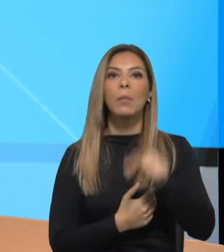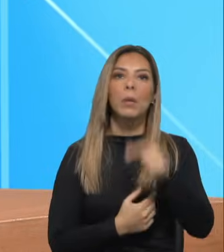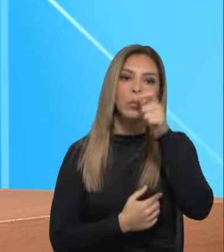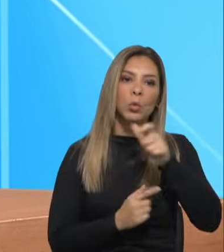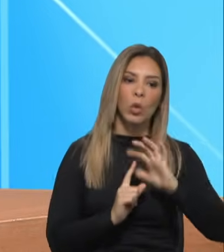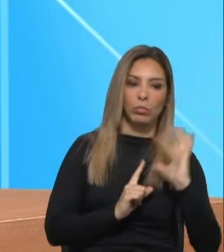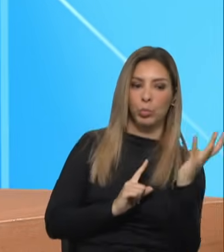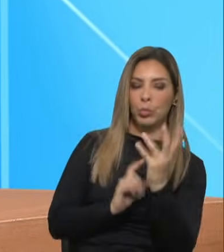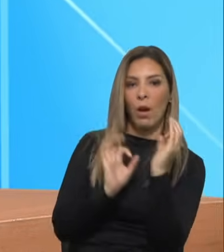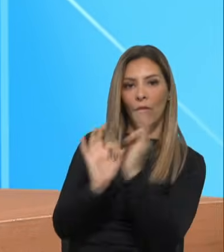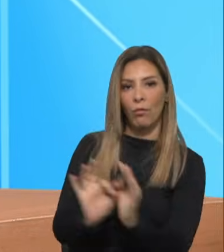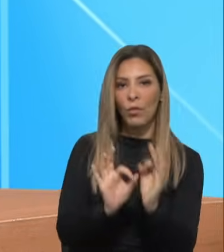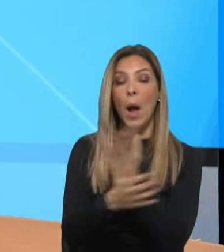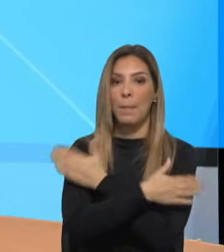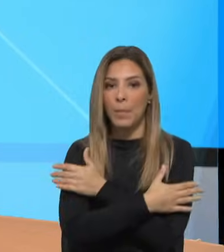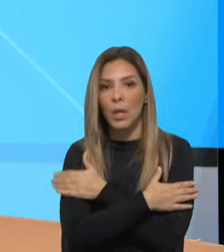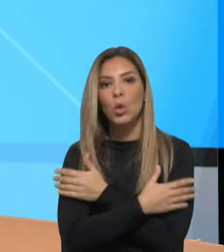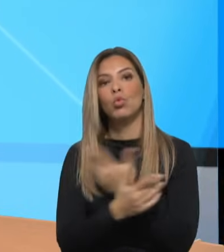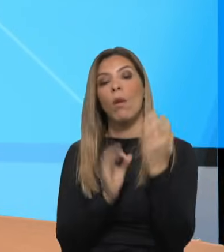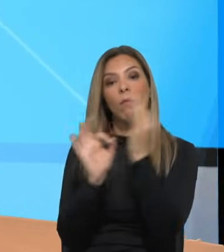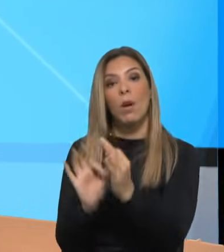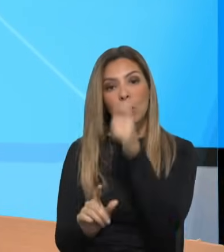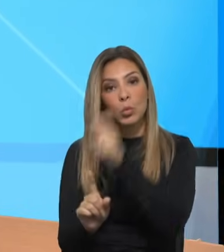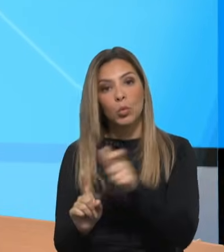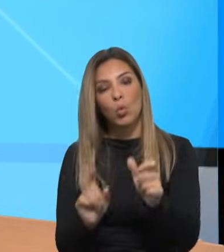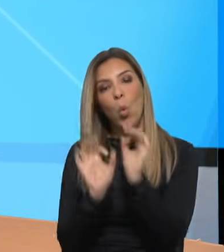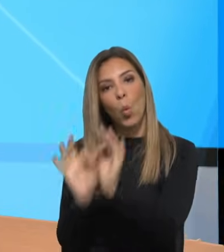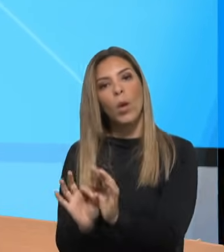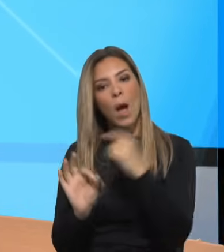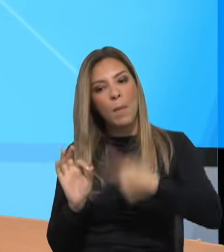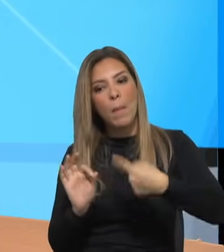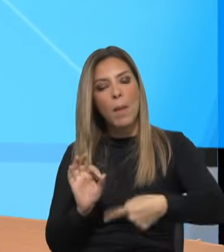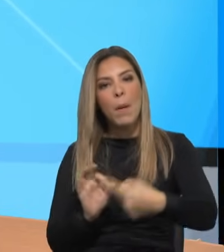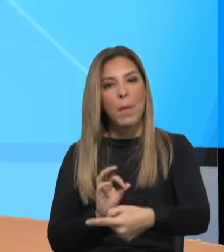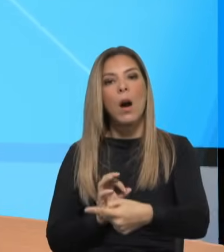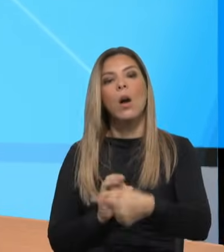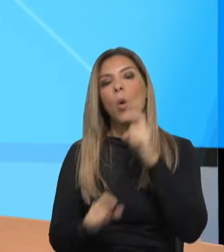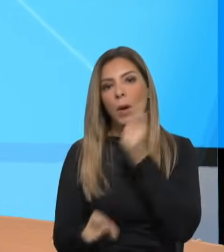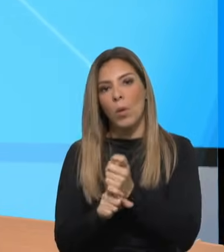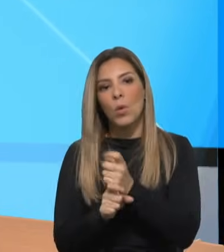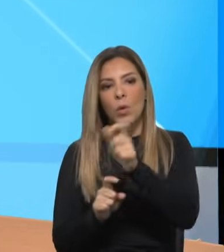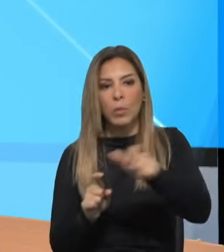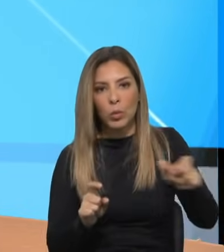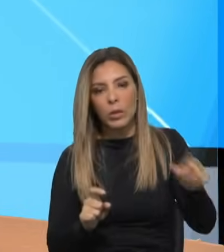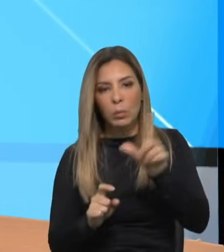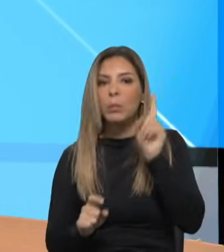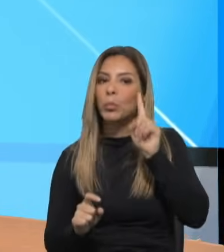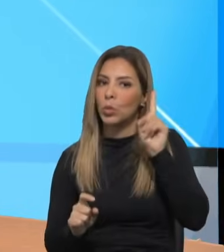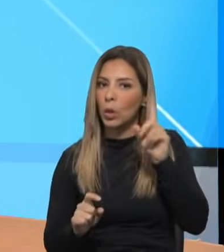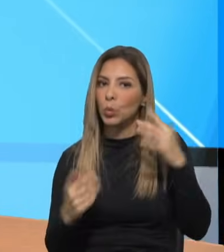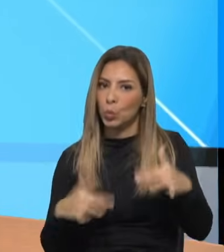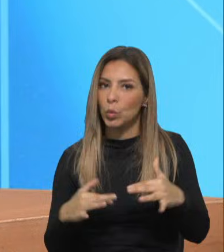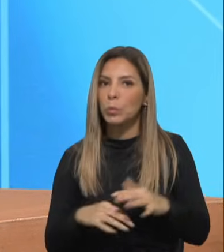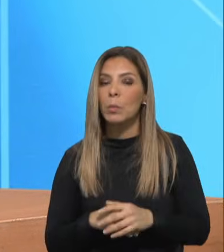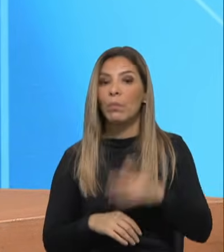sua volta, nomeadamente os amigos, os cuidadores, não é? E são muito importantes e conhecidas essas